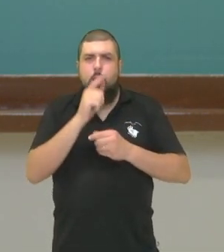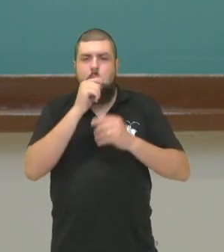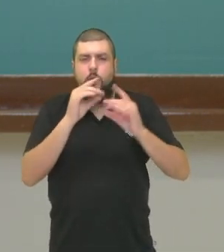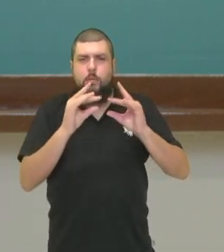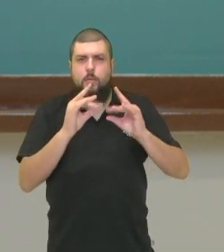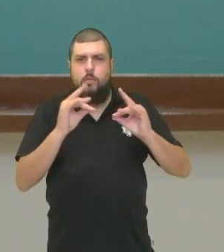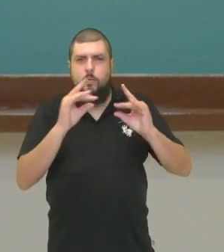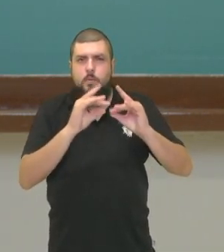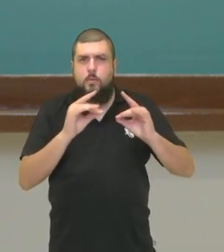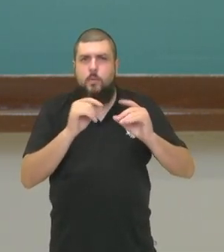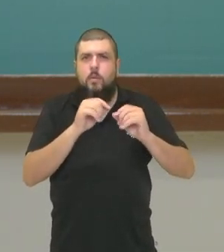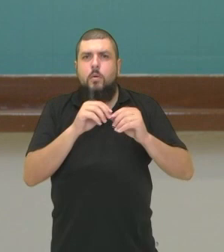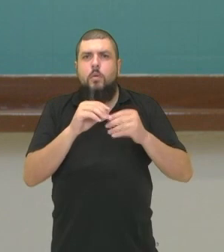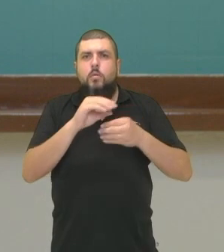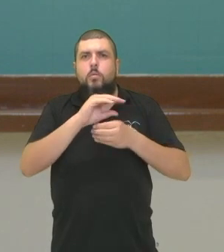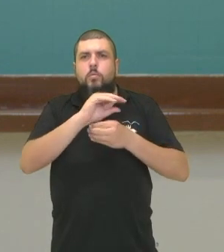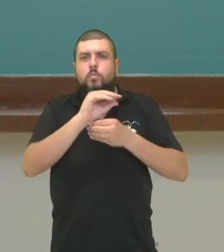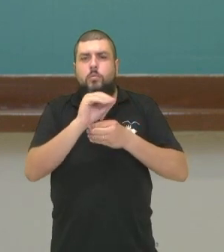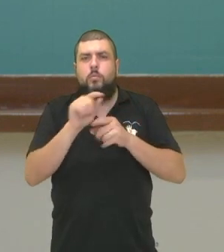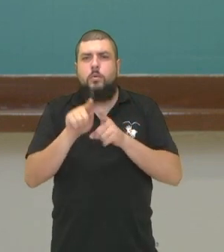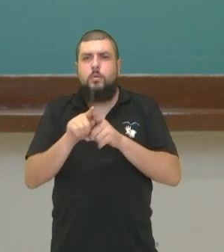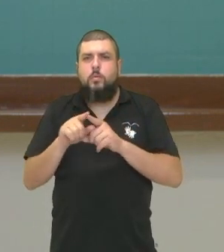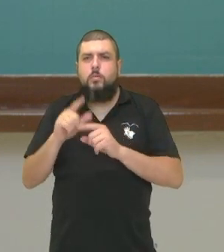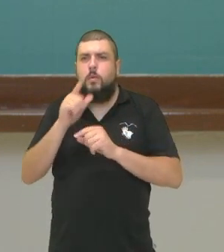e pelo líquido prostático.